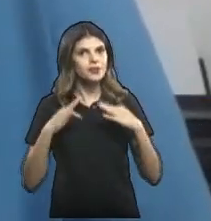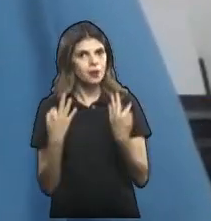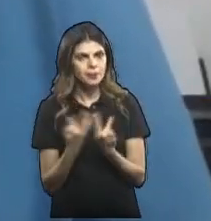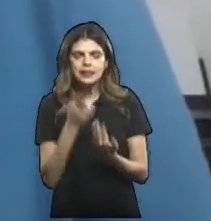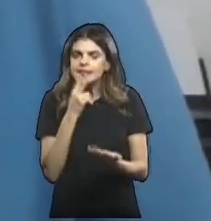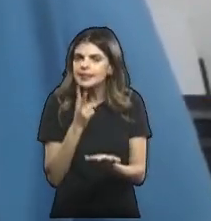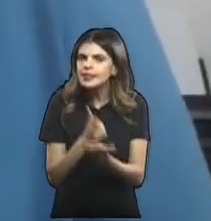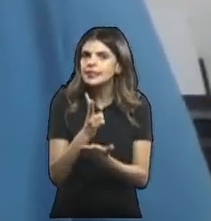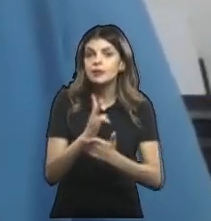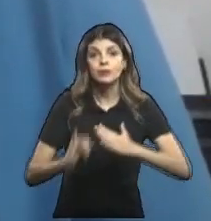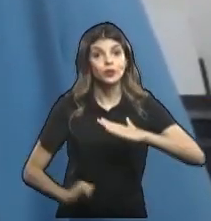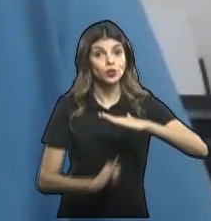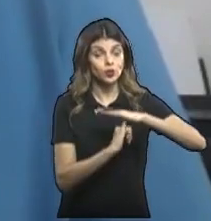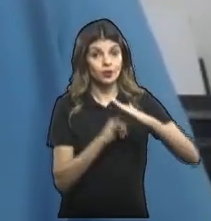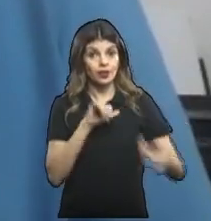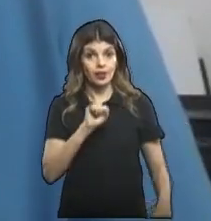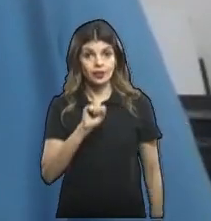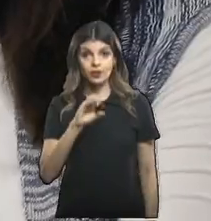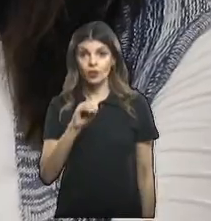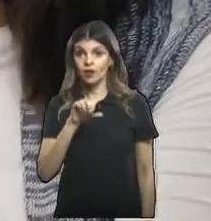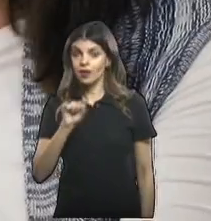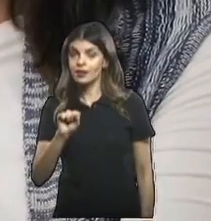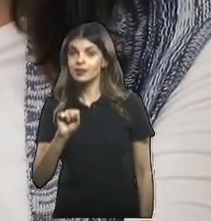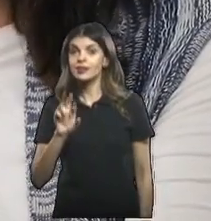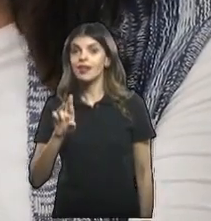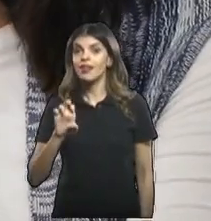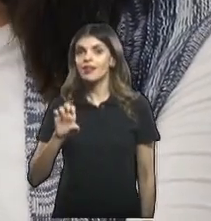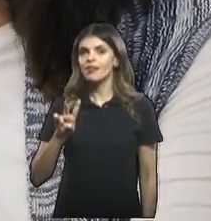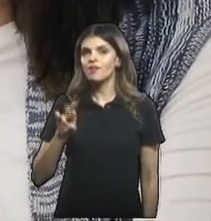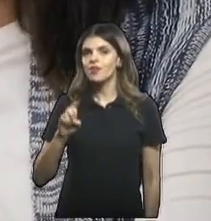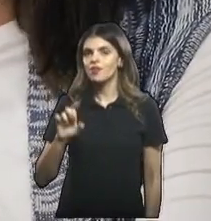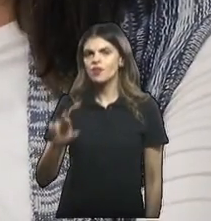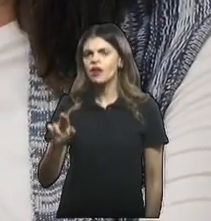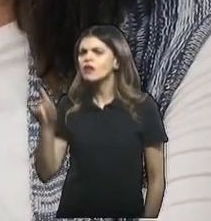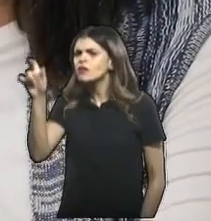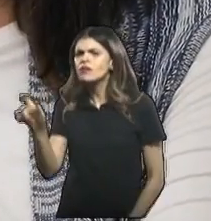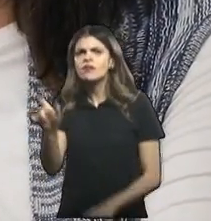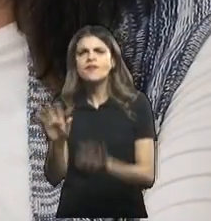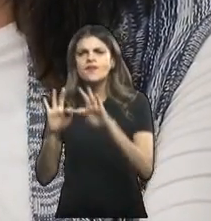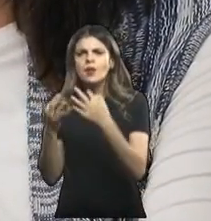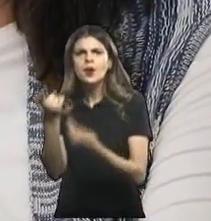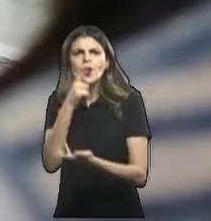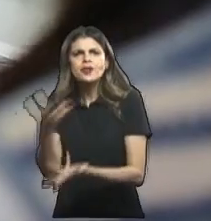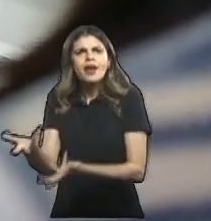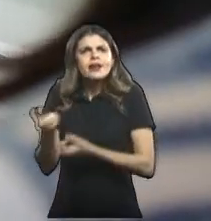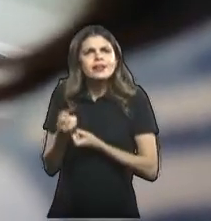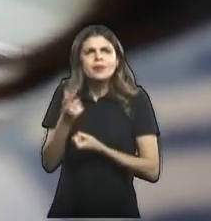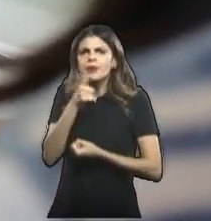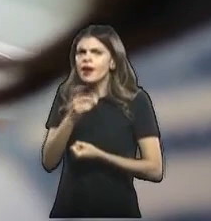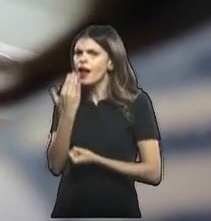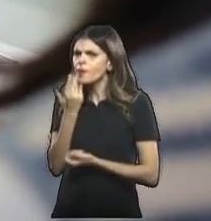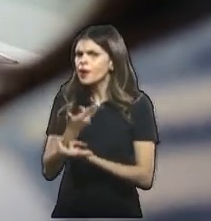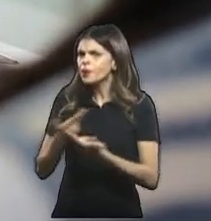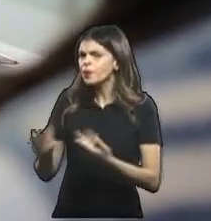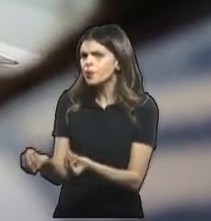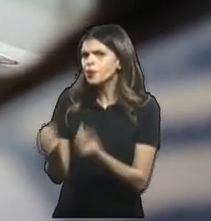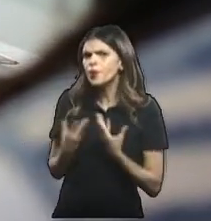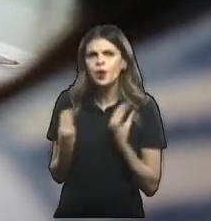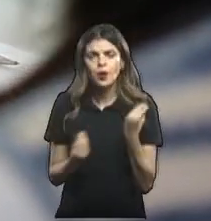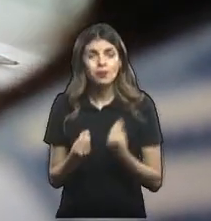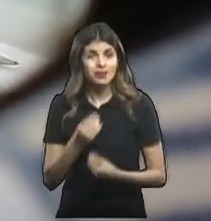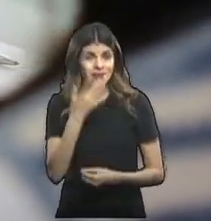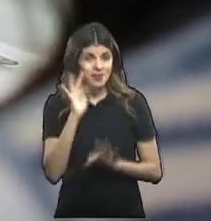através do Instituto SOS Reviver. Qual o perfil dessas famílias que recebem essas doações? São famílias